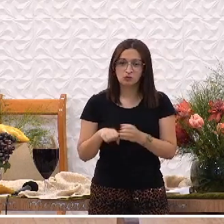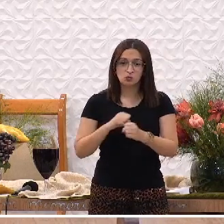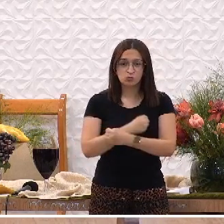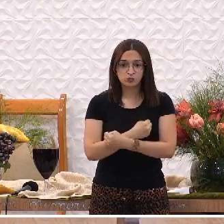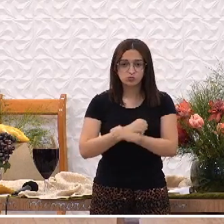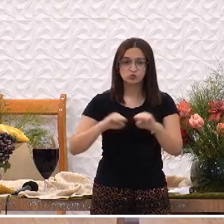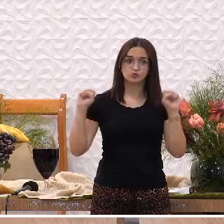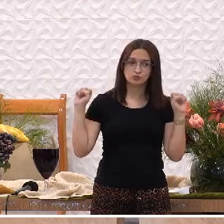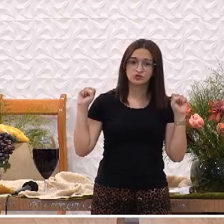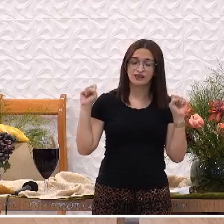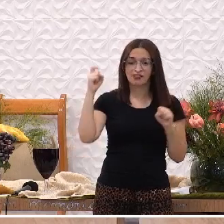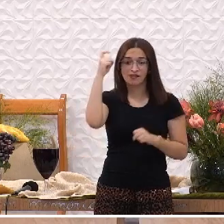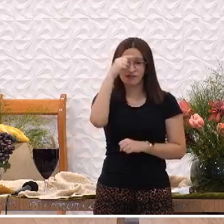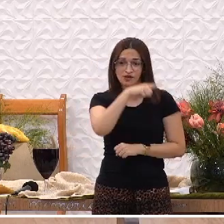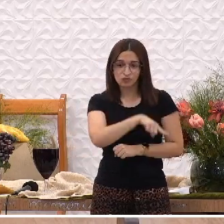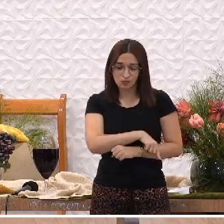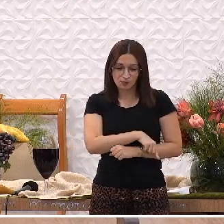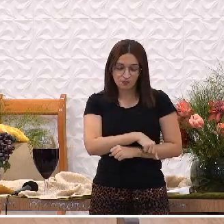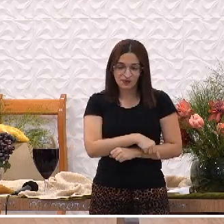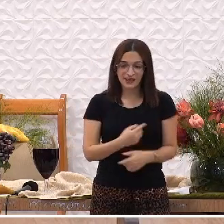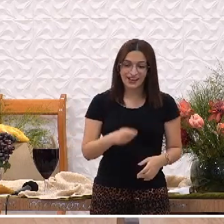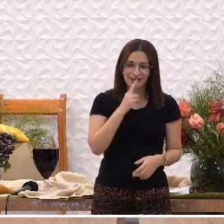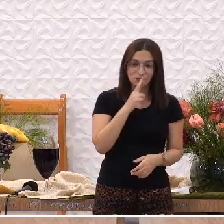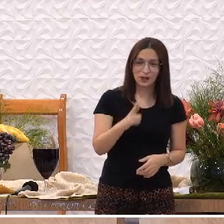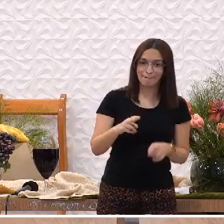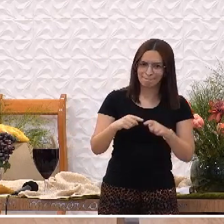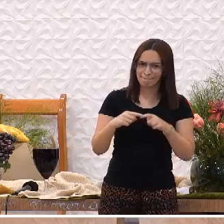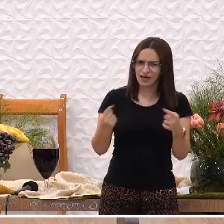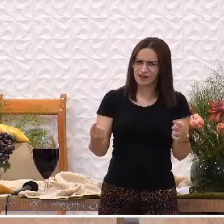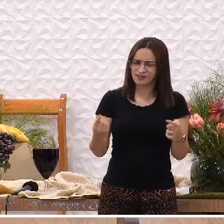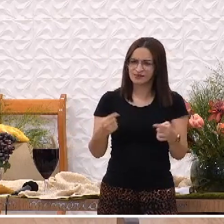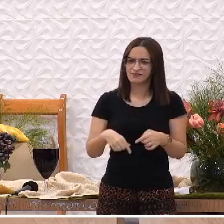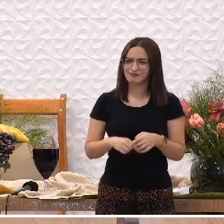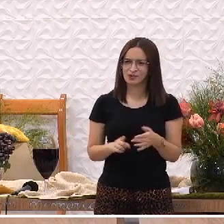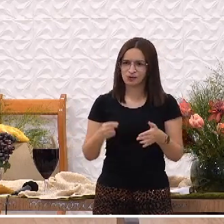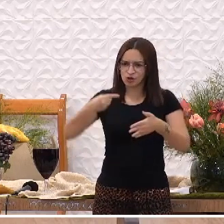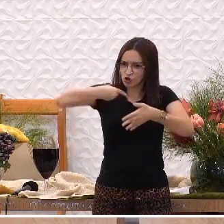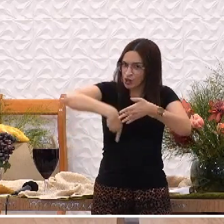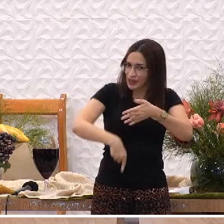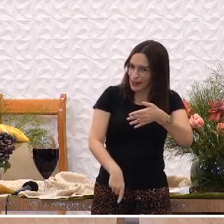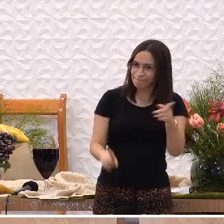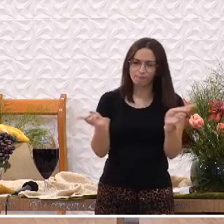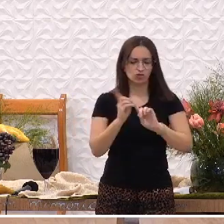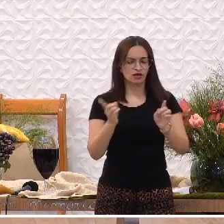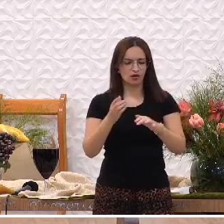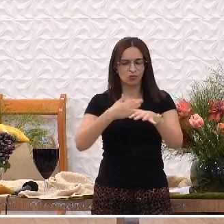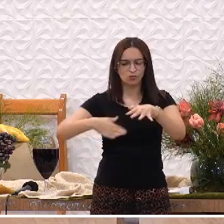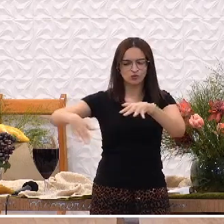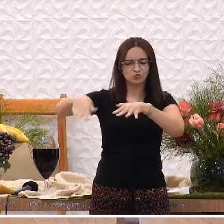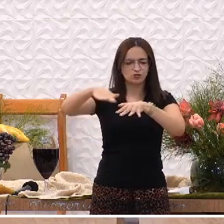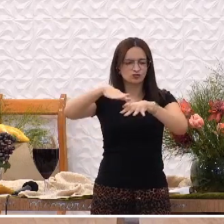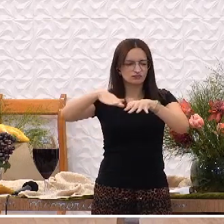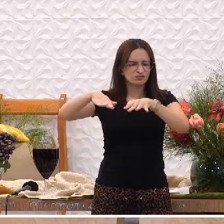só. Mas a gente vai tentar introduzir, pincelar algumas coisas, sem aprofundar muito. Mas eu